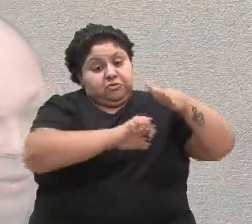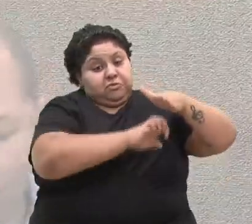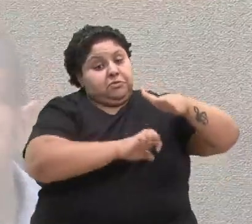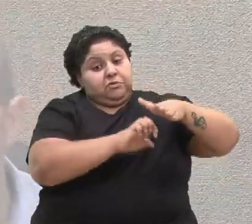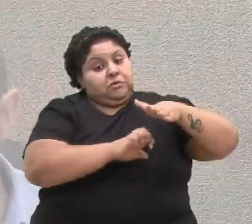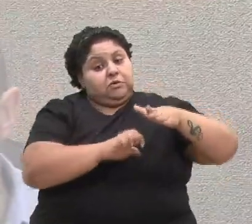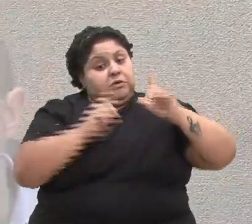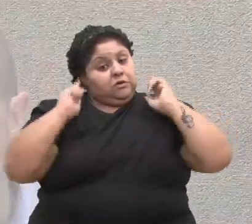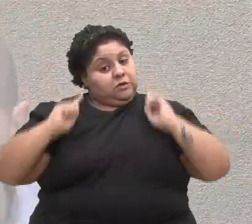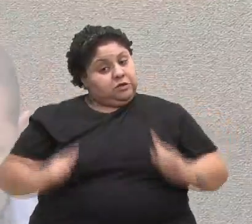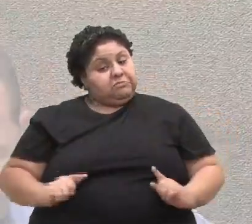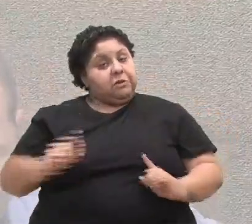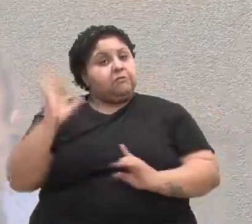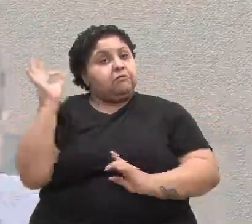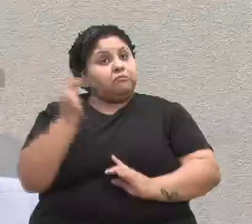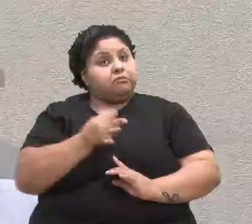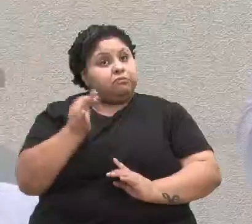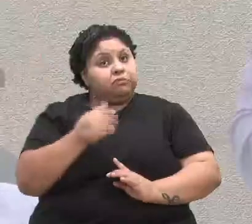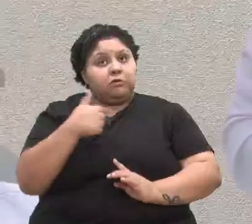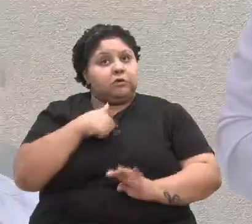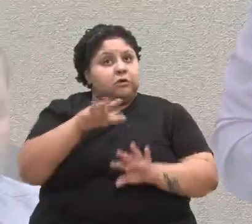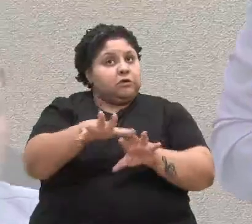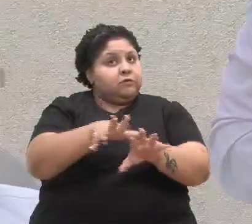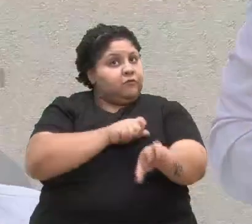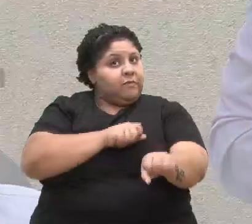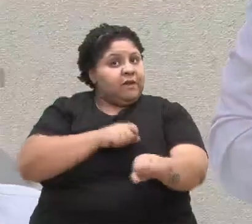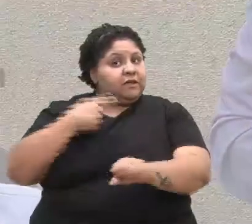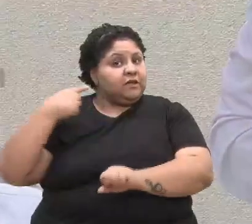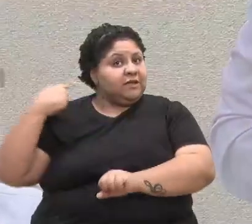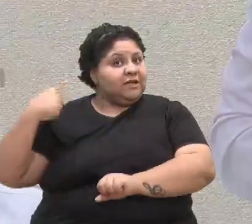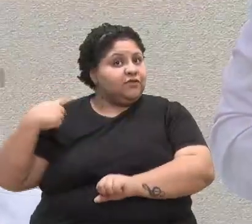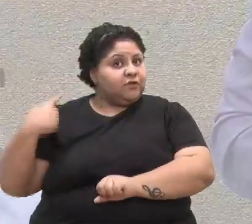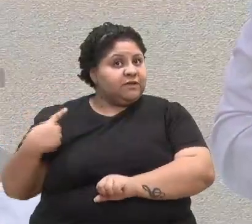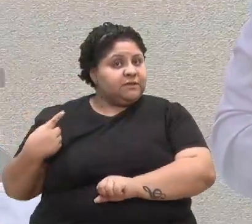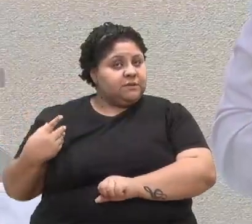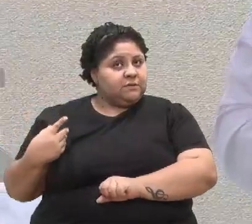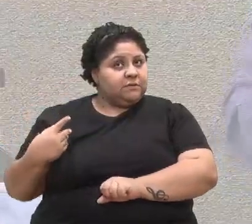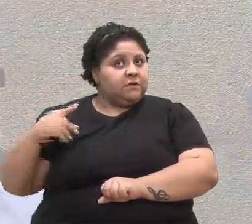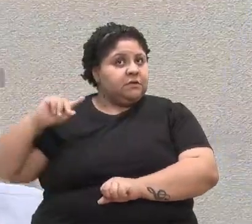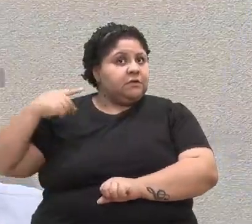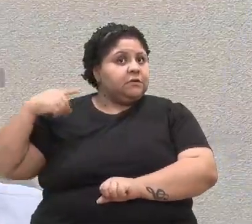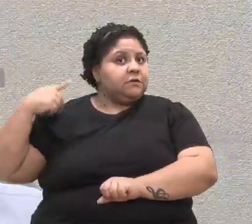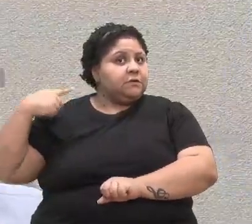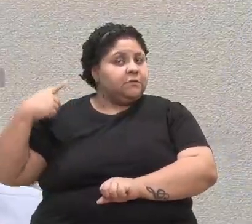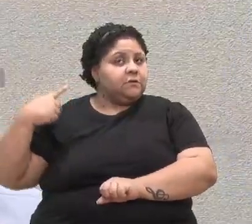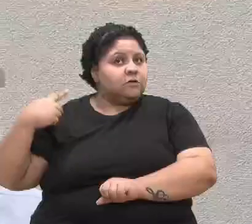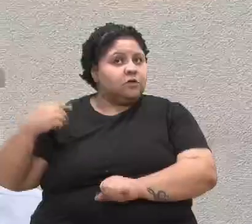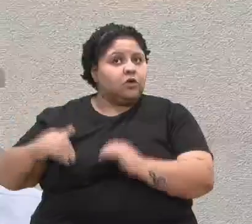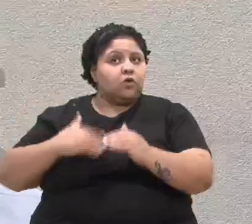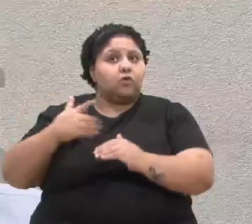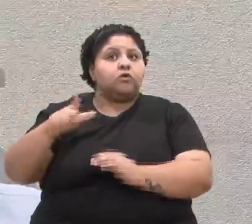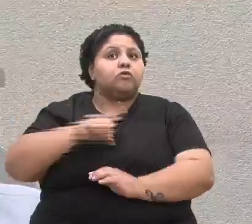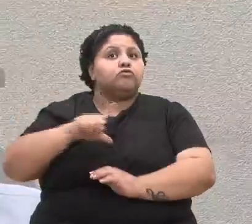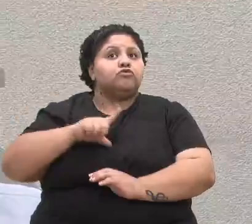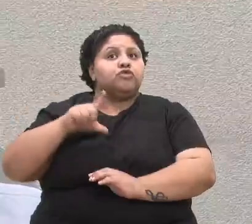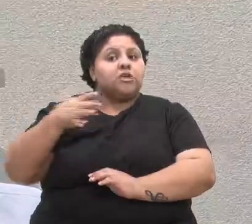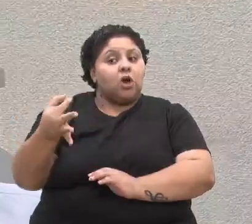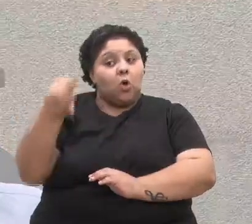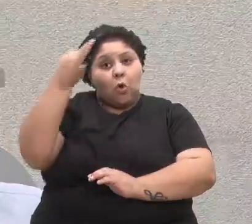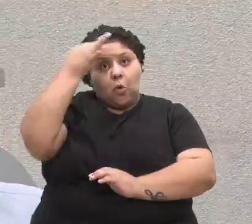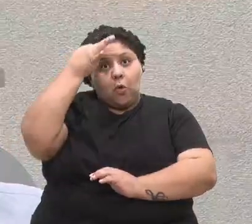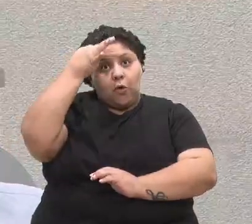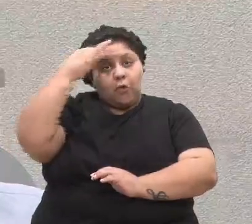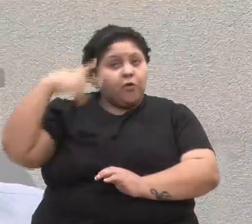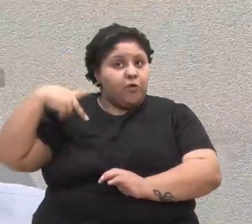a gestão foi excelente. Eu não sou formado em advocacia. E quando eu não tinha conhecimento,